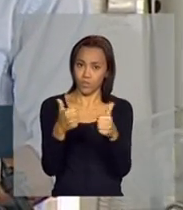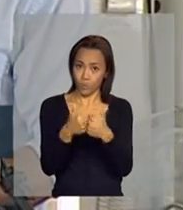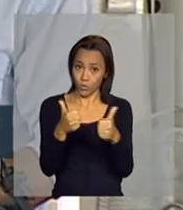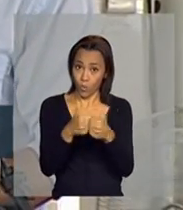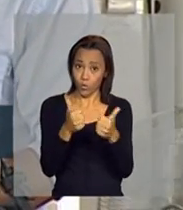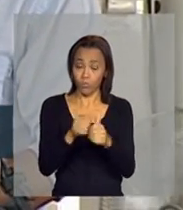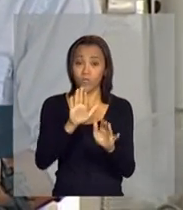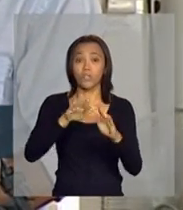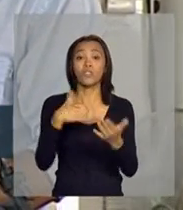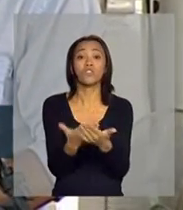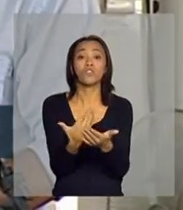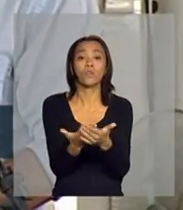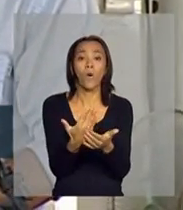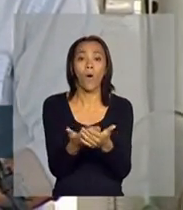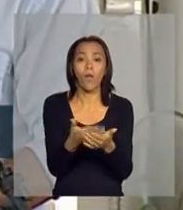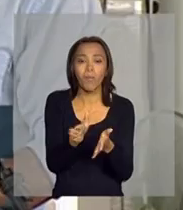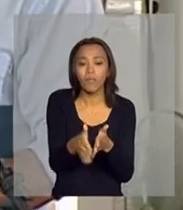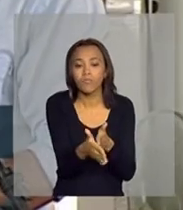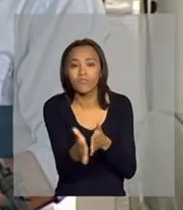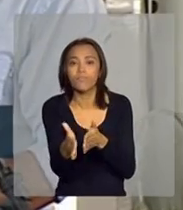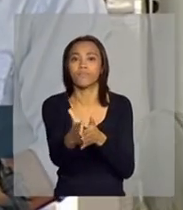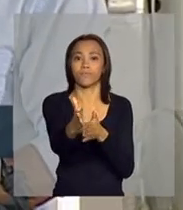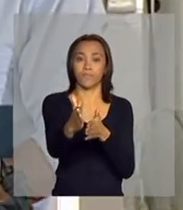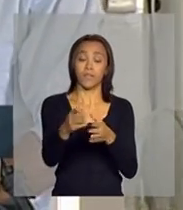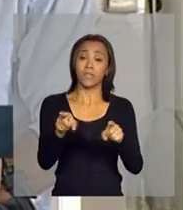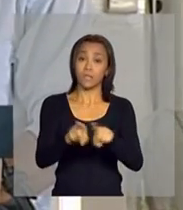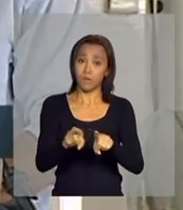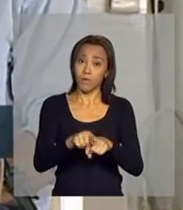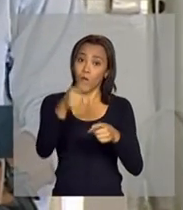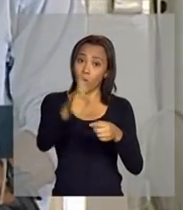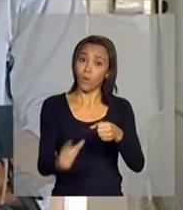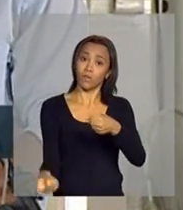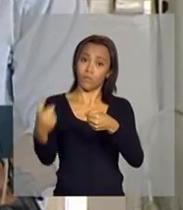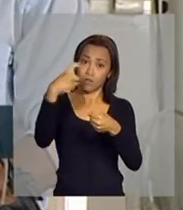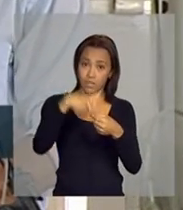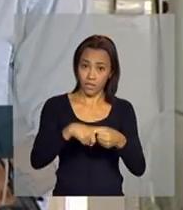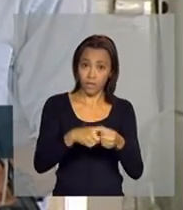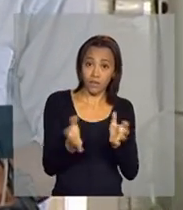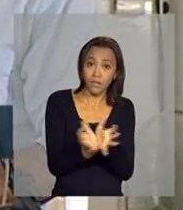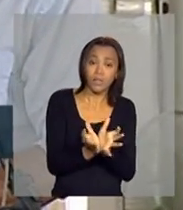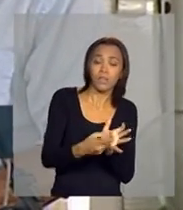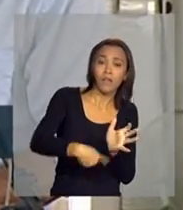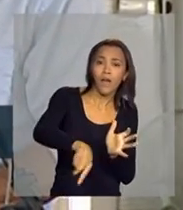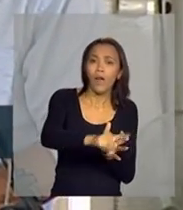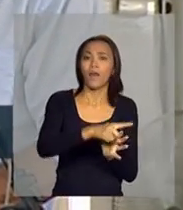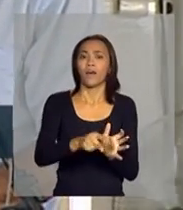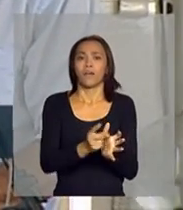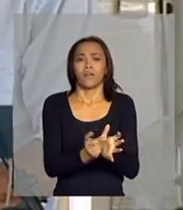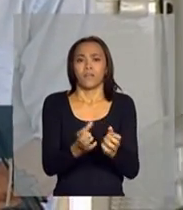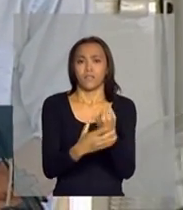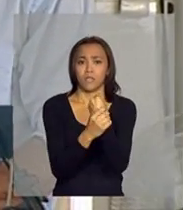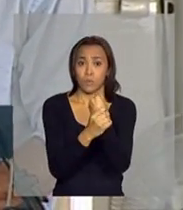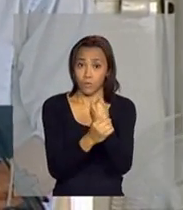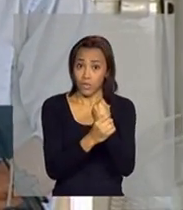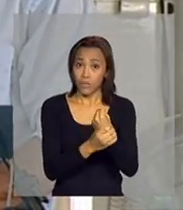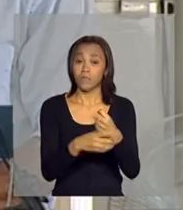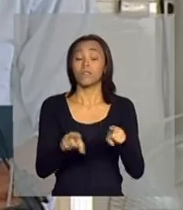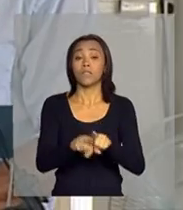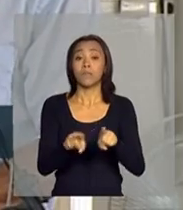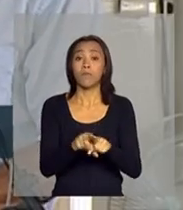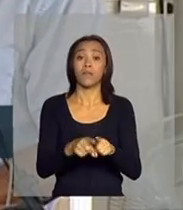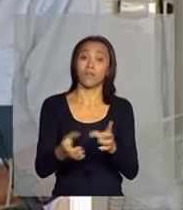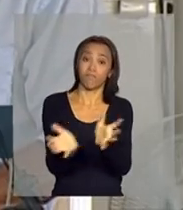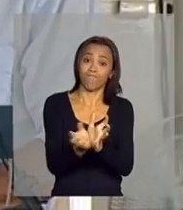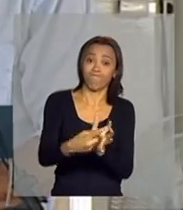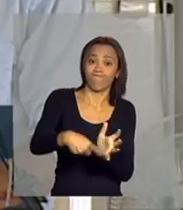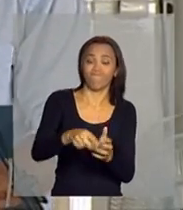rural para a sede do município. A mesma parceria na segurança pública, a mesma parceria no sistema prisional.